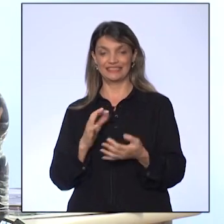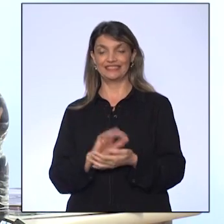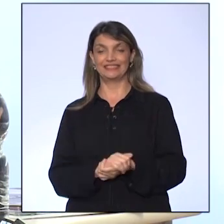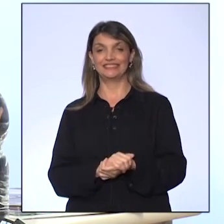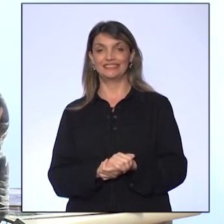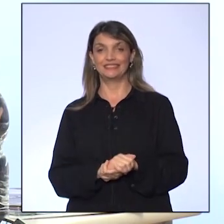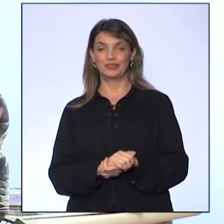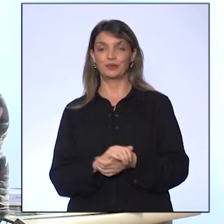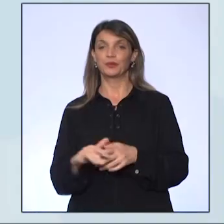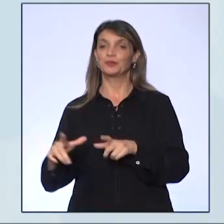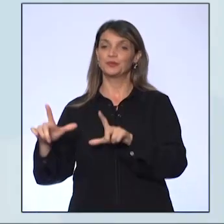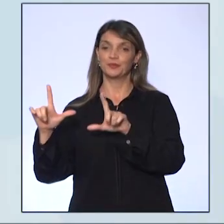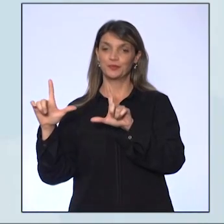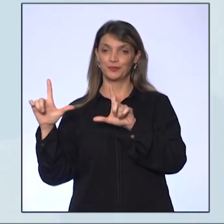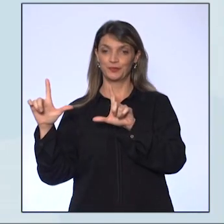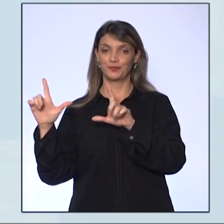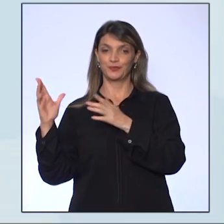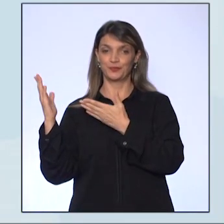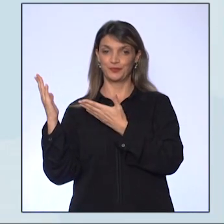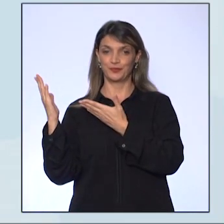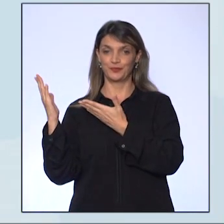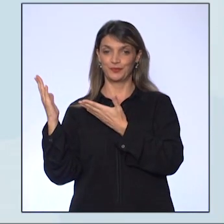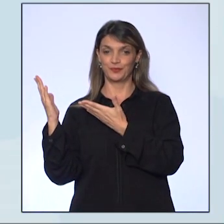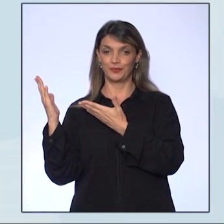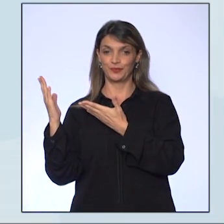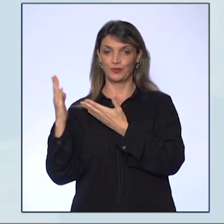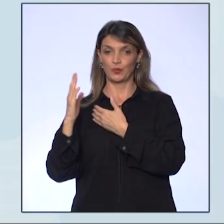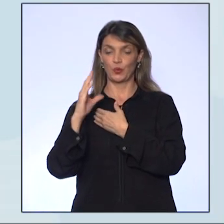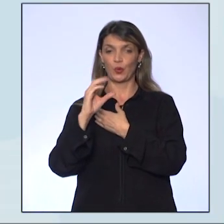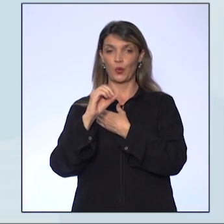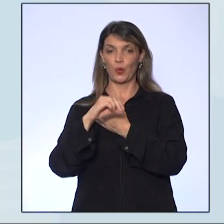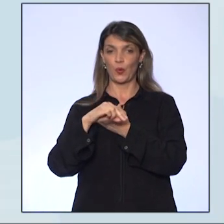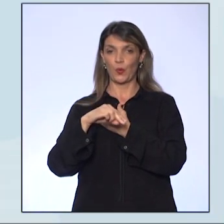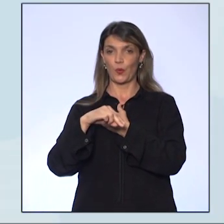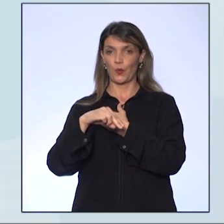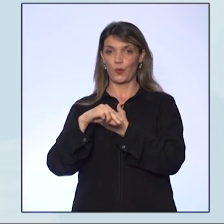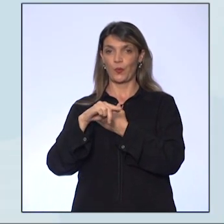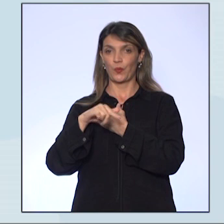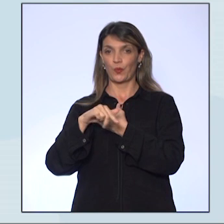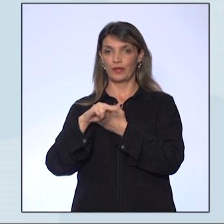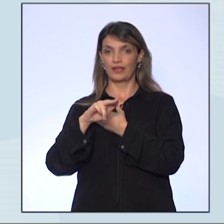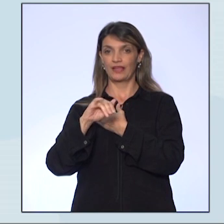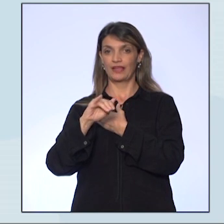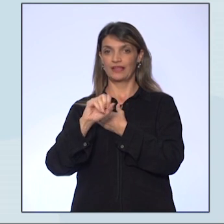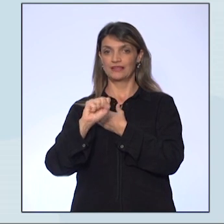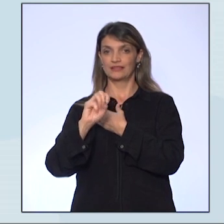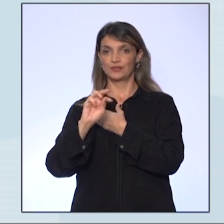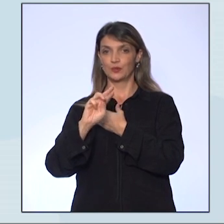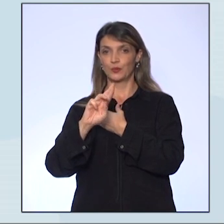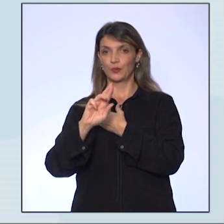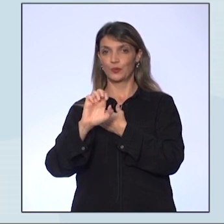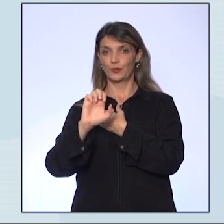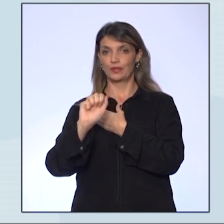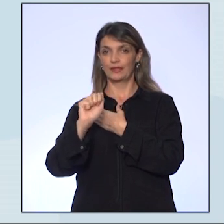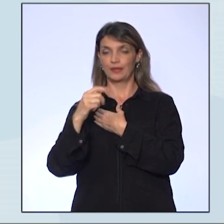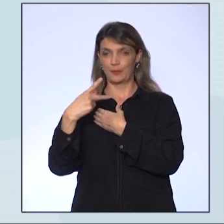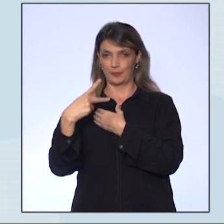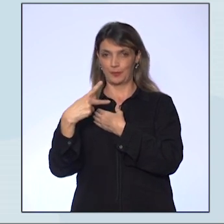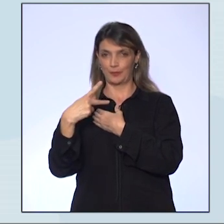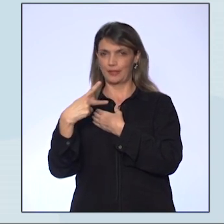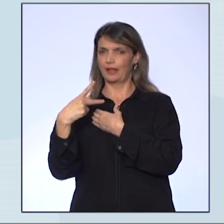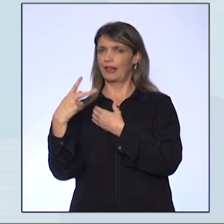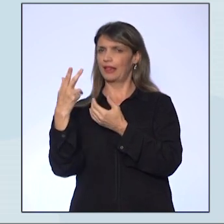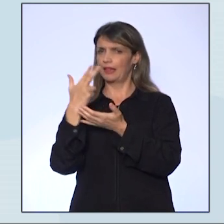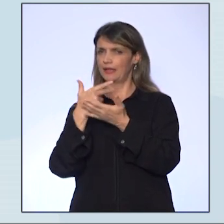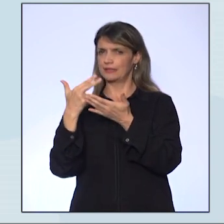Essa imagem está ligada a um gênero textual chamado comic strip, né? Que está ligado a desenho. Até esse momento,